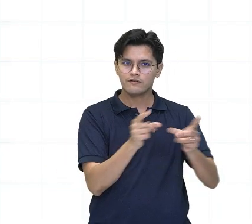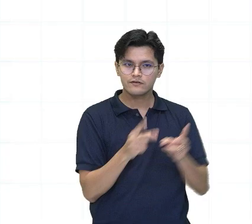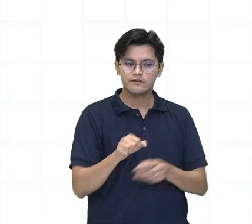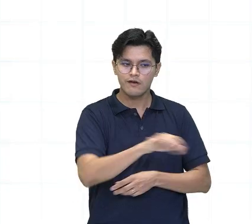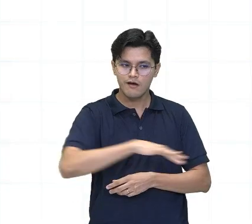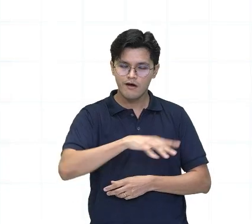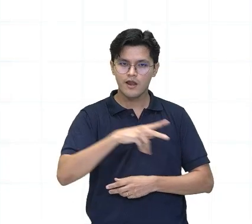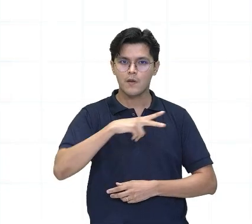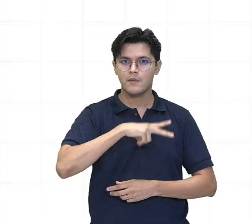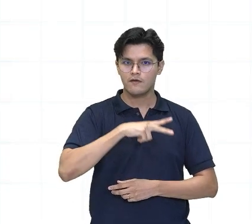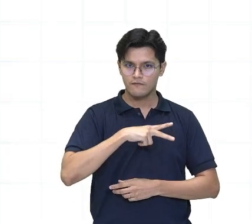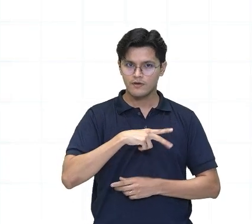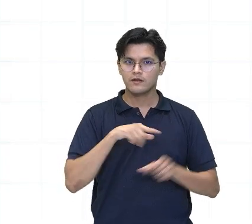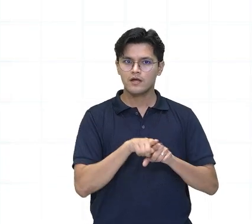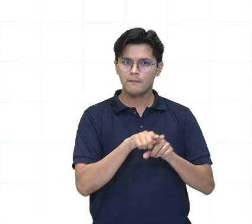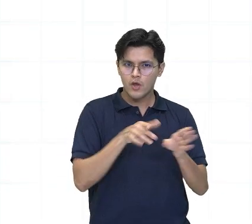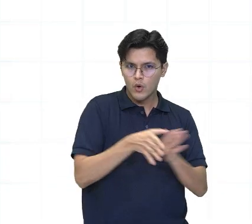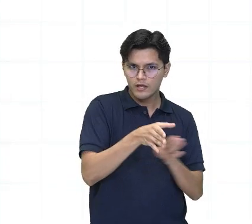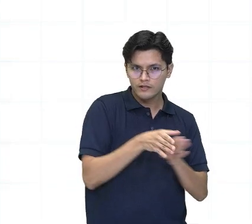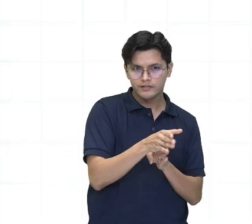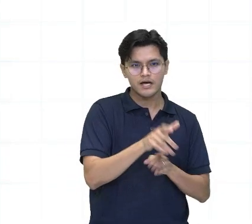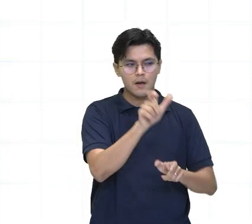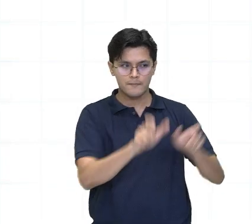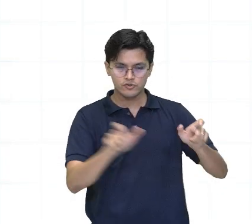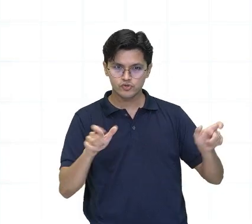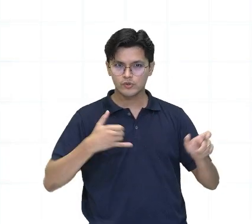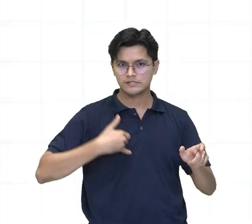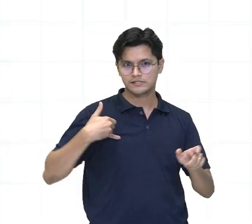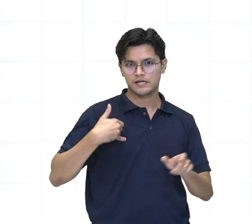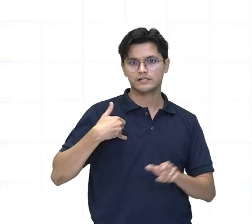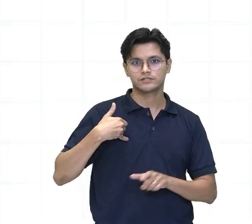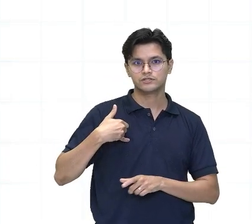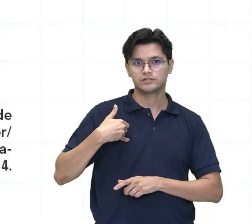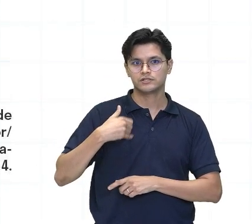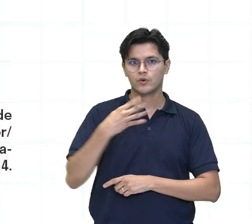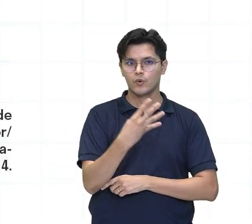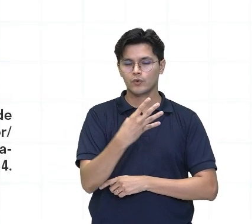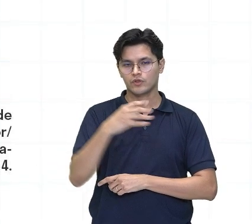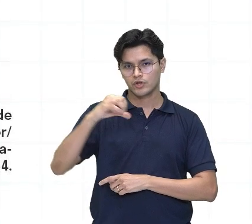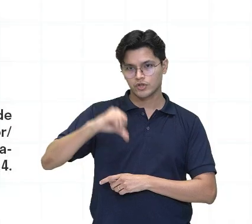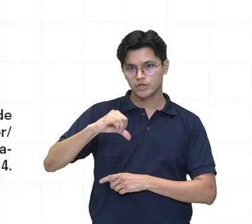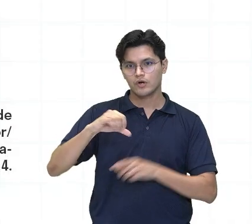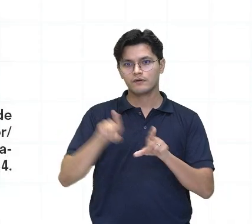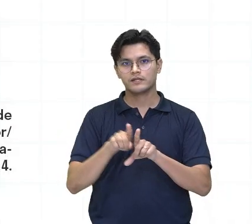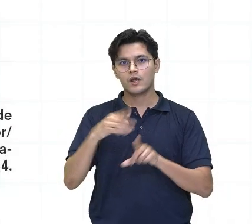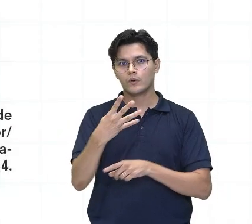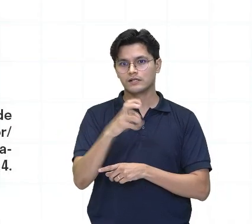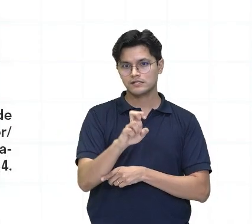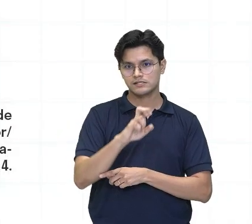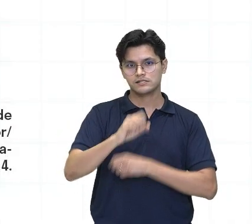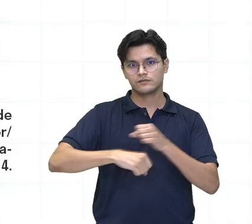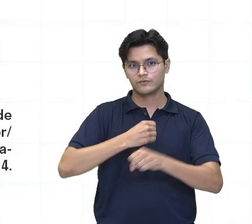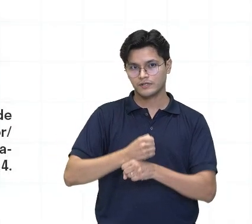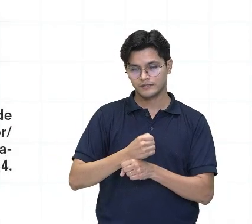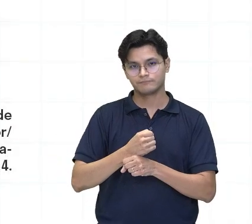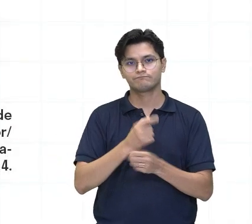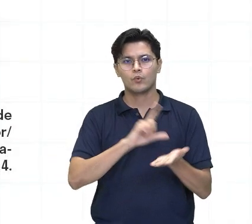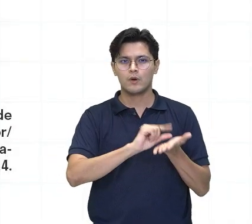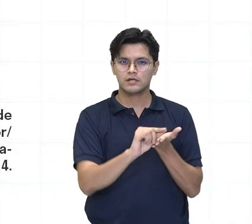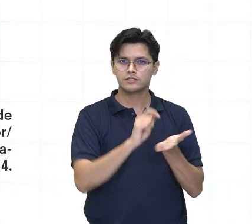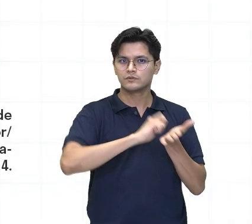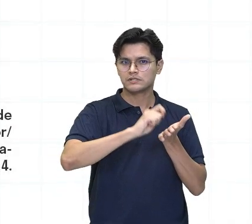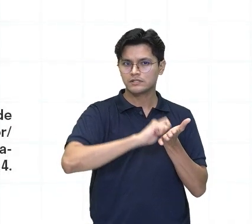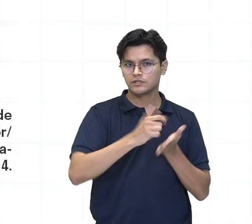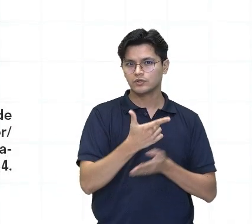anos que vivem em áreas endêmicas e já tiveram dengue. Quando o artigo foi escrito em agosto de